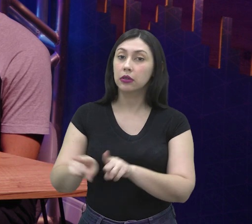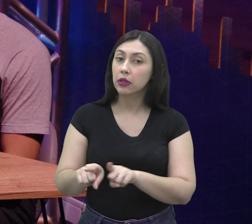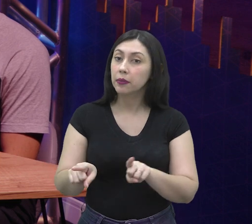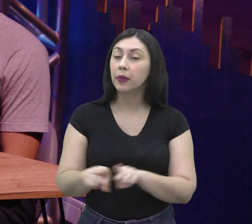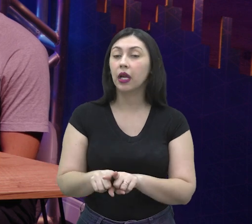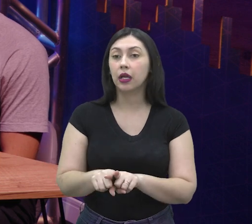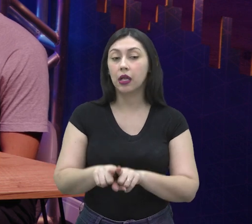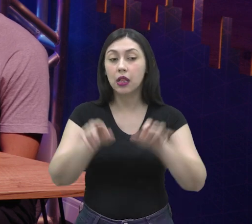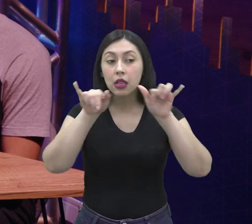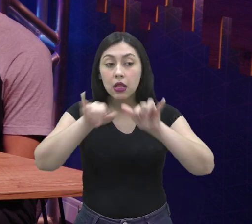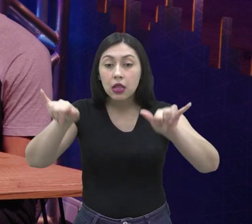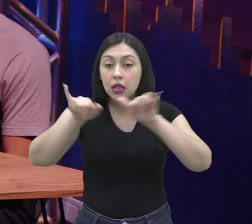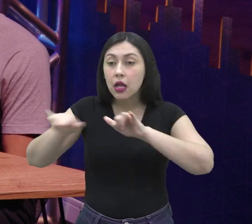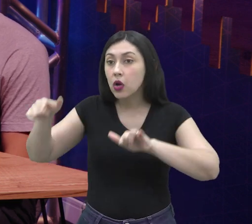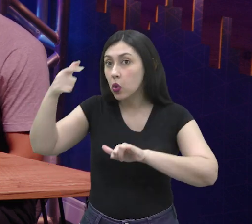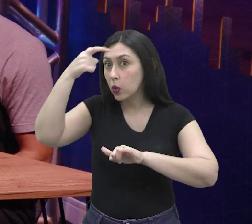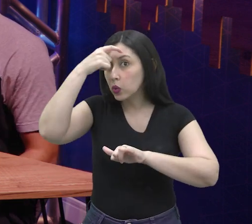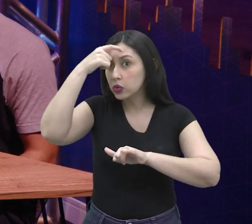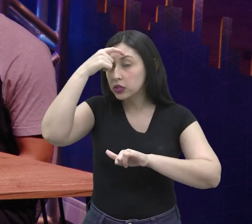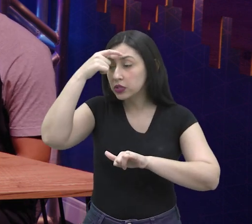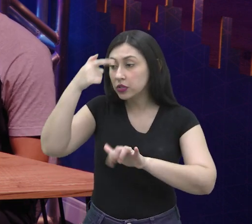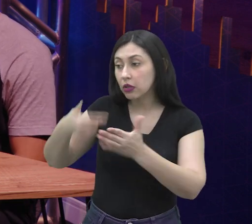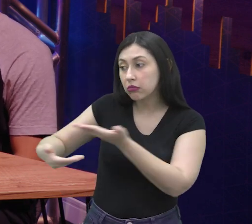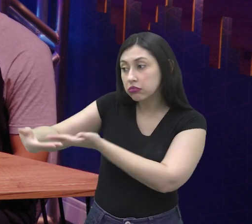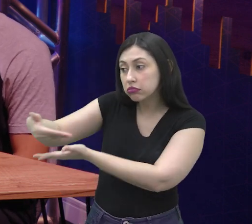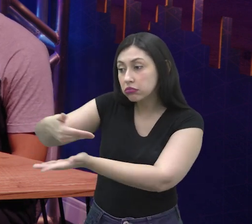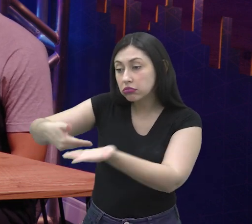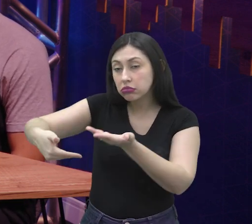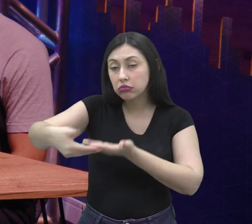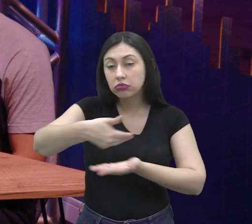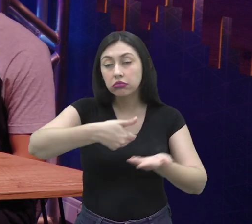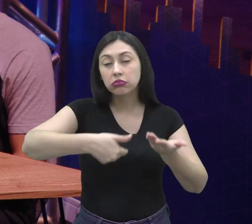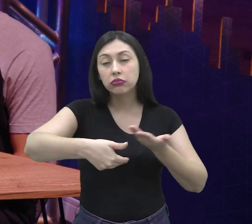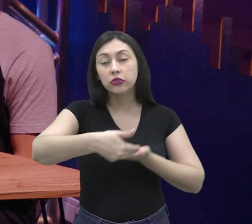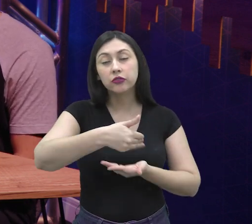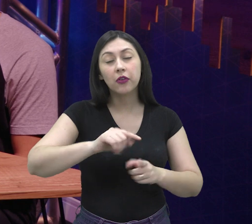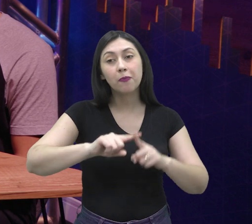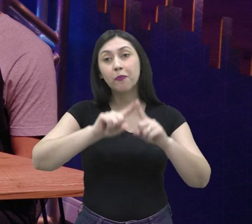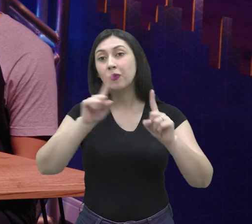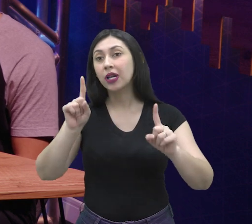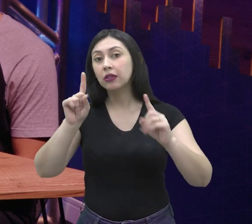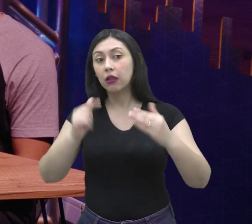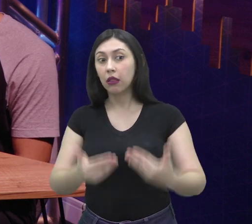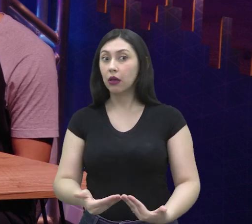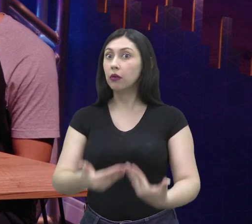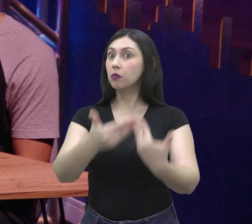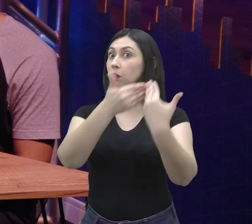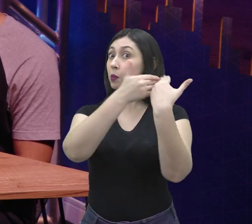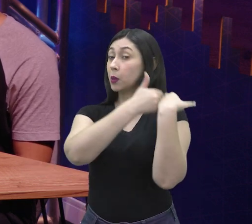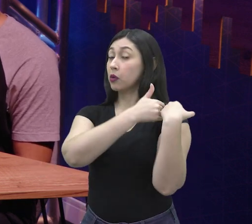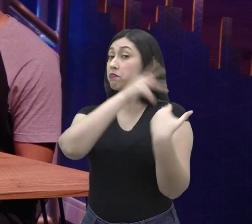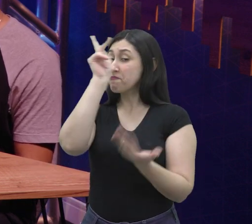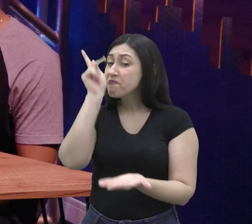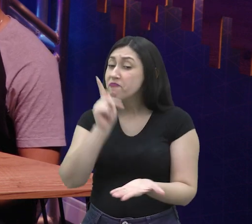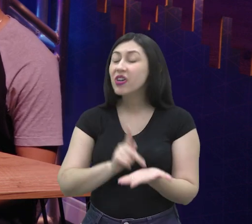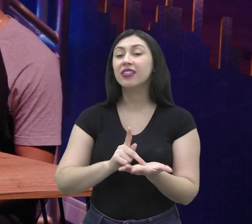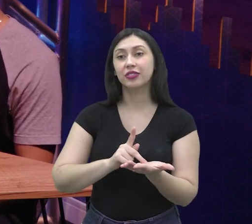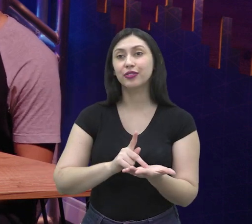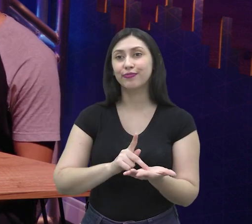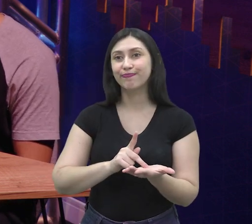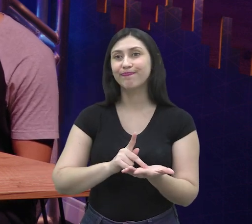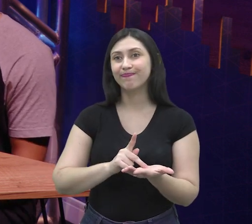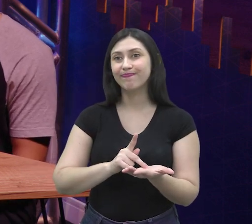de conscientizar quem está perto da gente, né, na medida do possível, quem vai fazer ter uma ação concreta